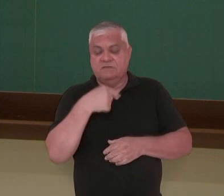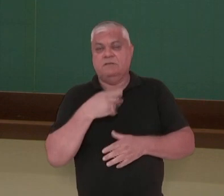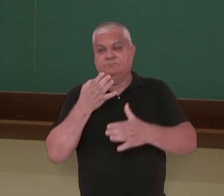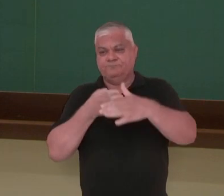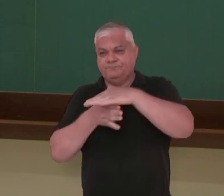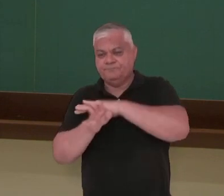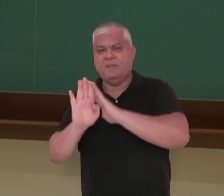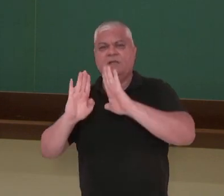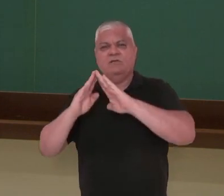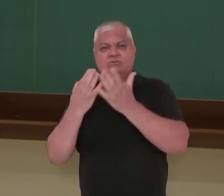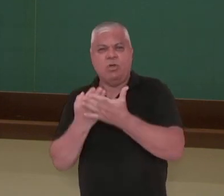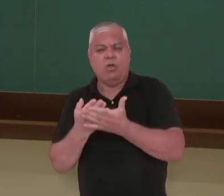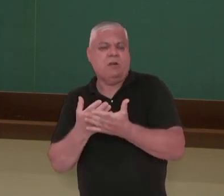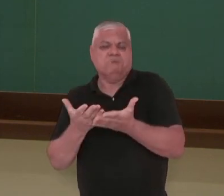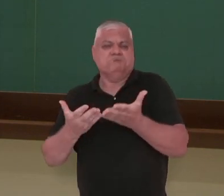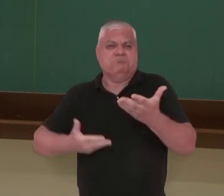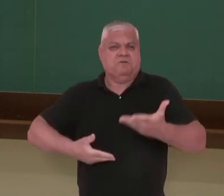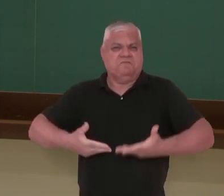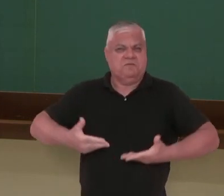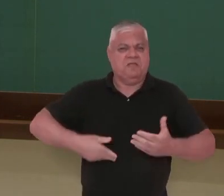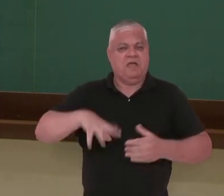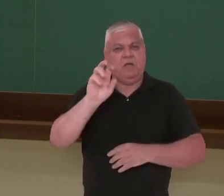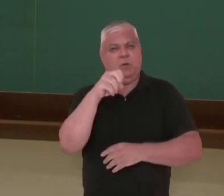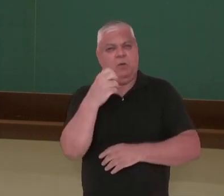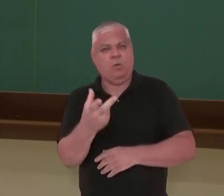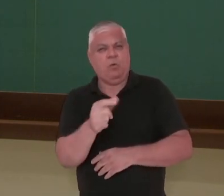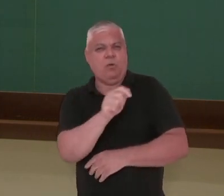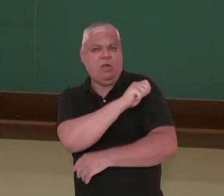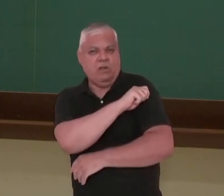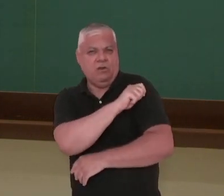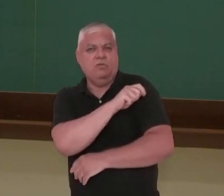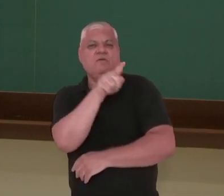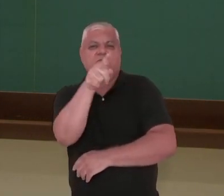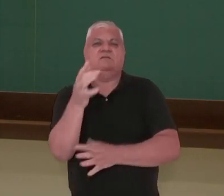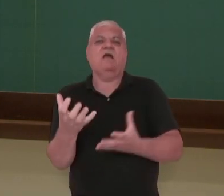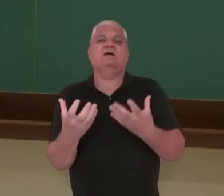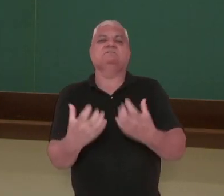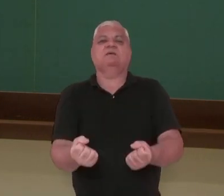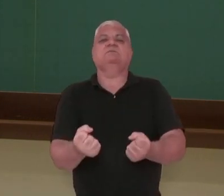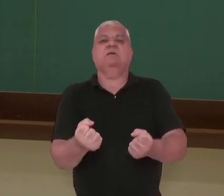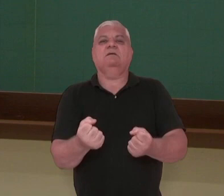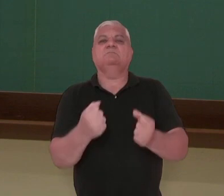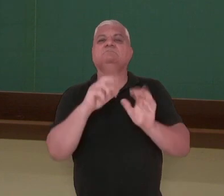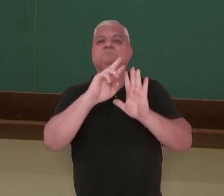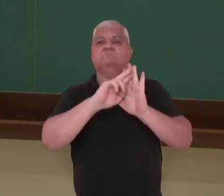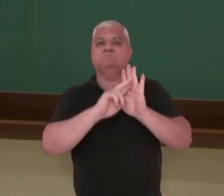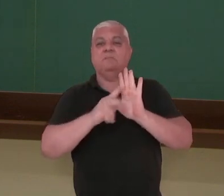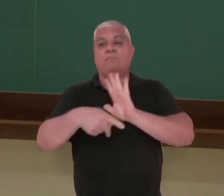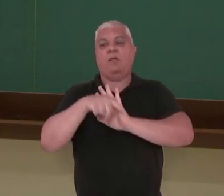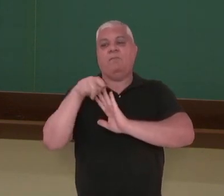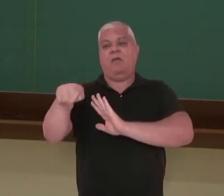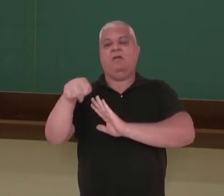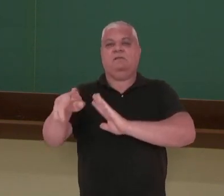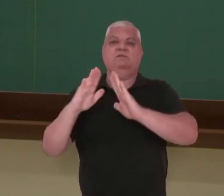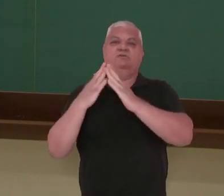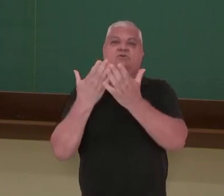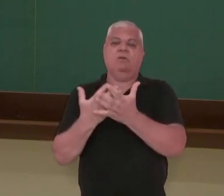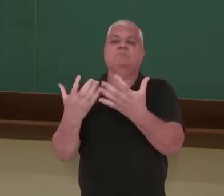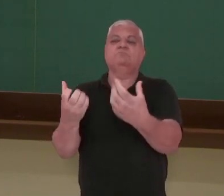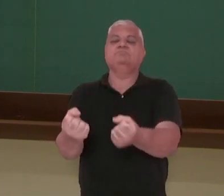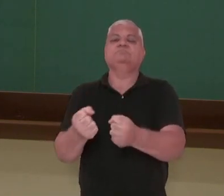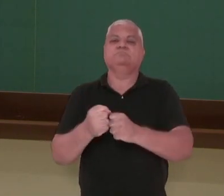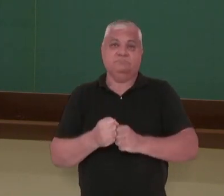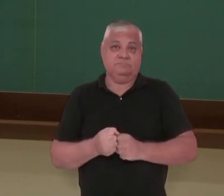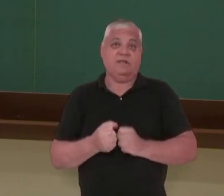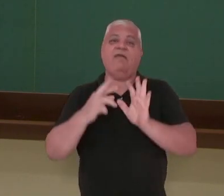como funcionário ou seja como estudante, é porque você concordou, ou o seu responsável concordou com